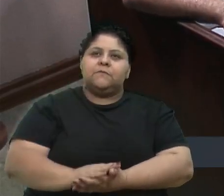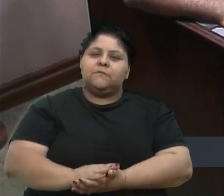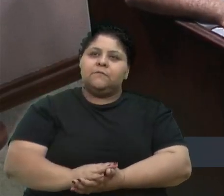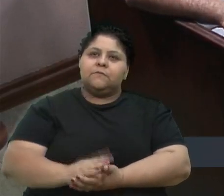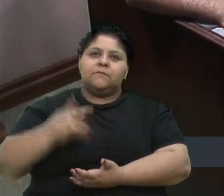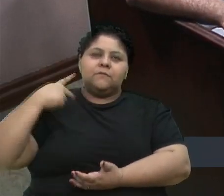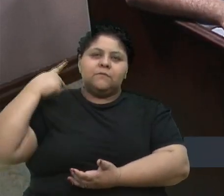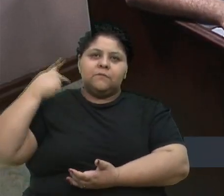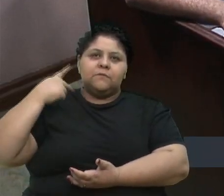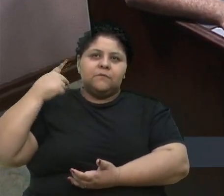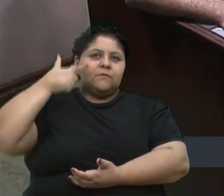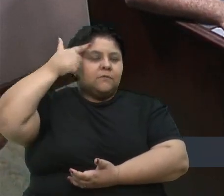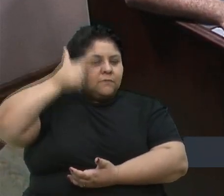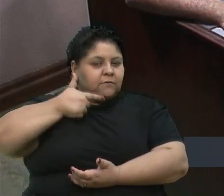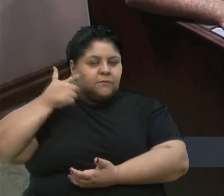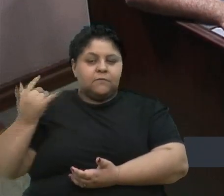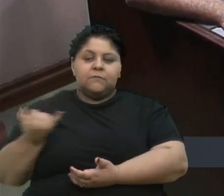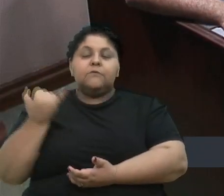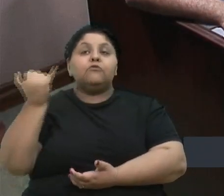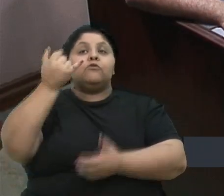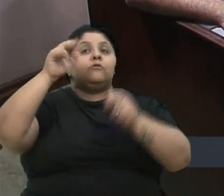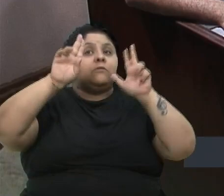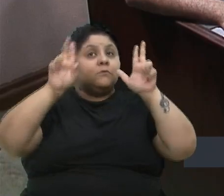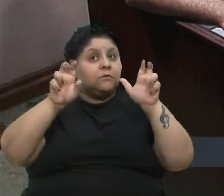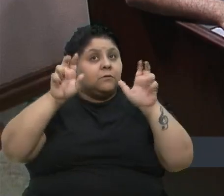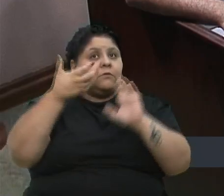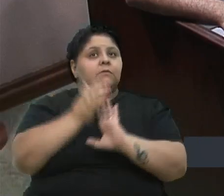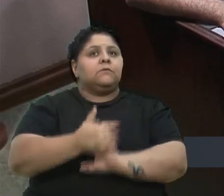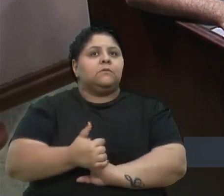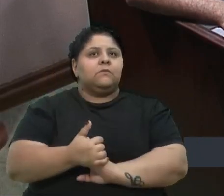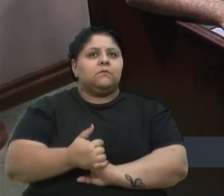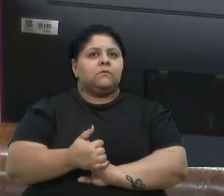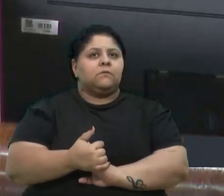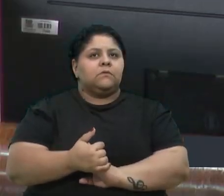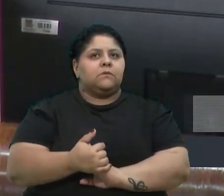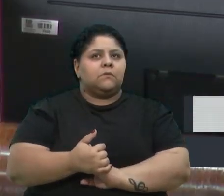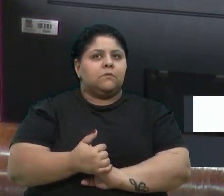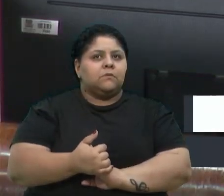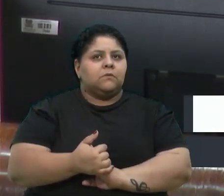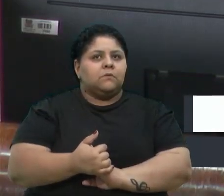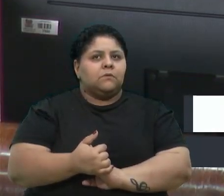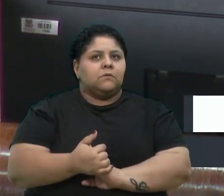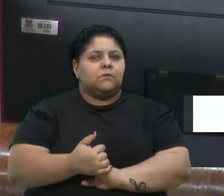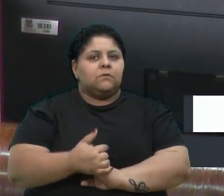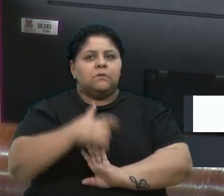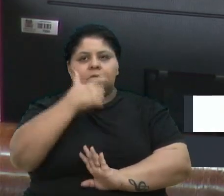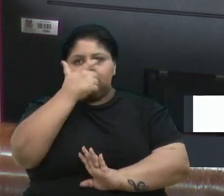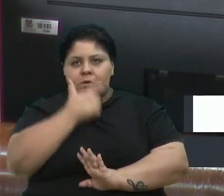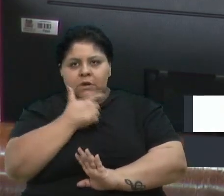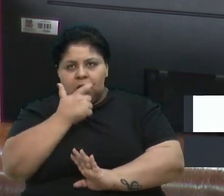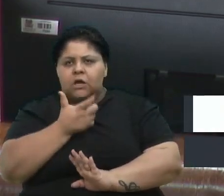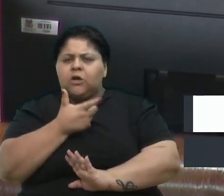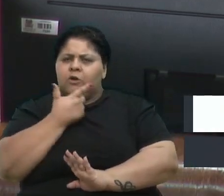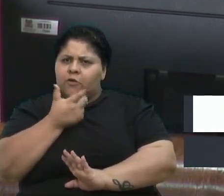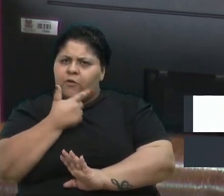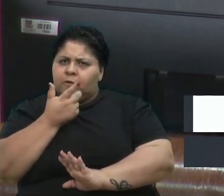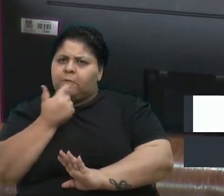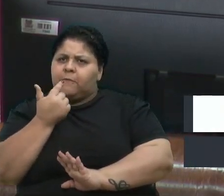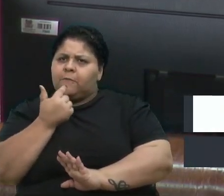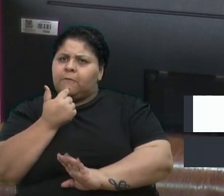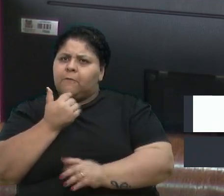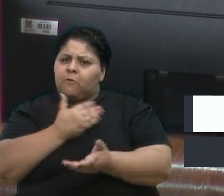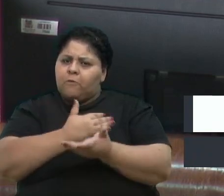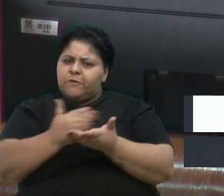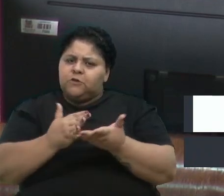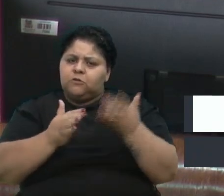Vereador Lucas, importante esse tema. Eu acho que o senhor trouxe à tona uma discussão